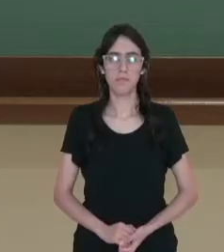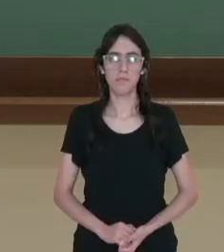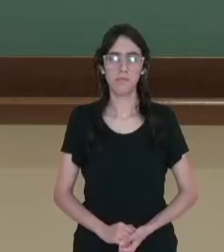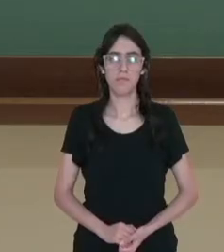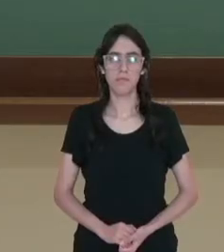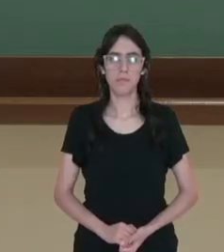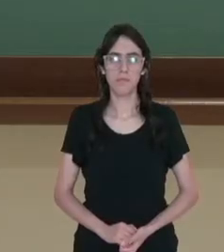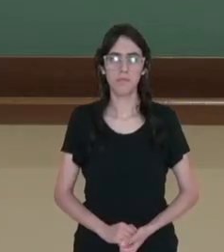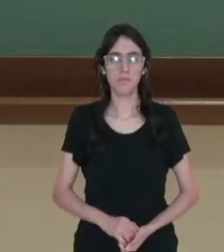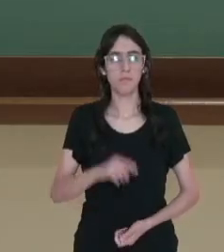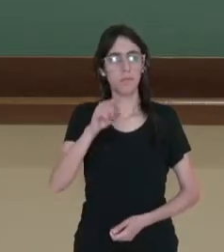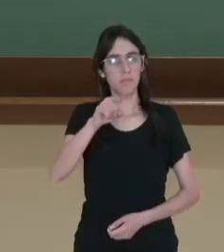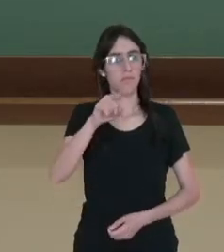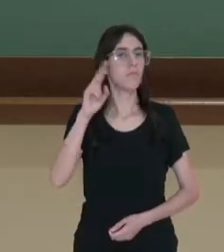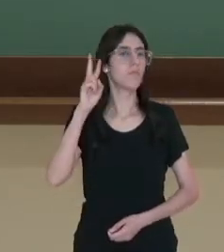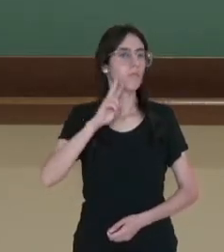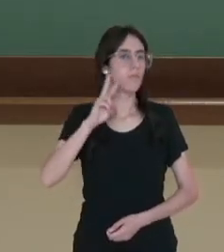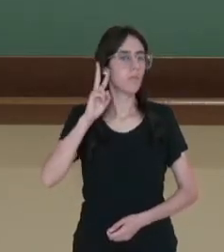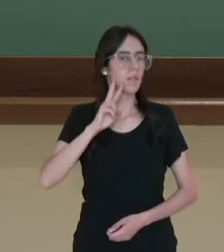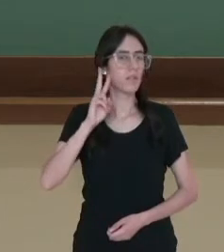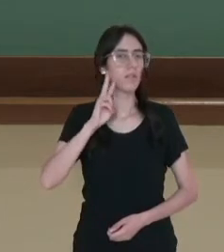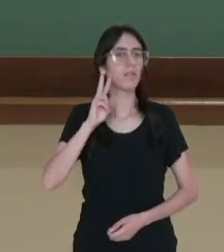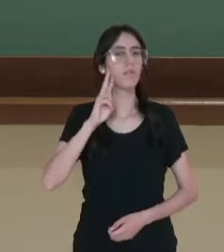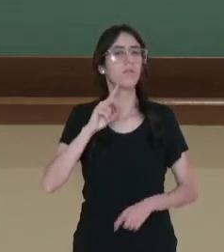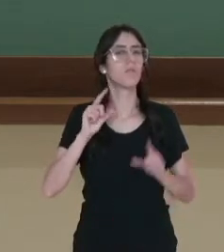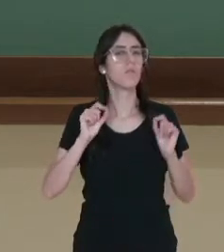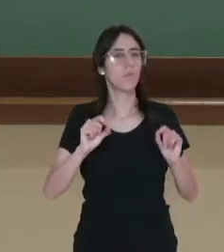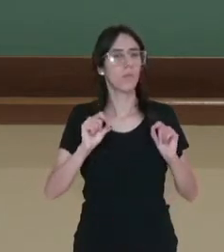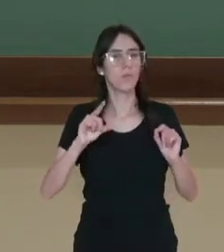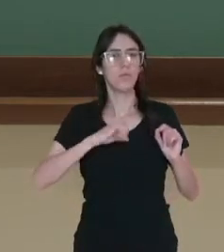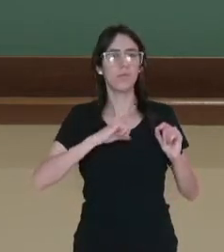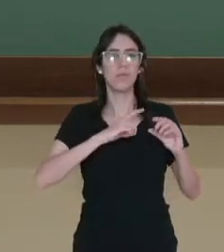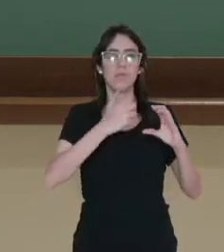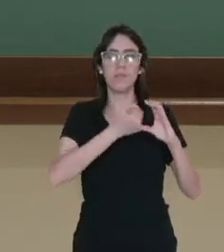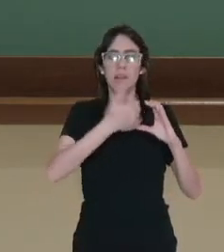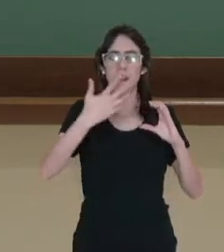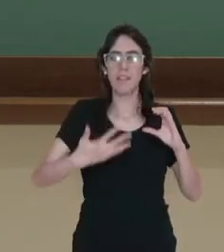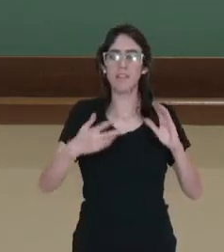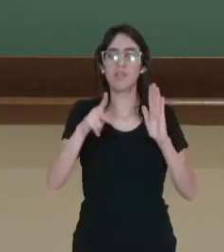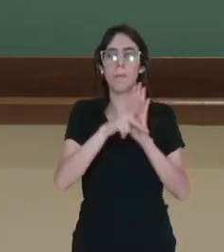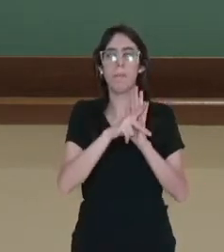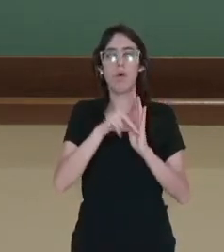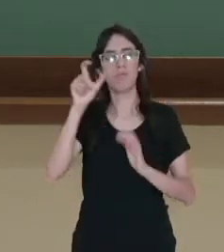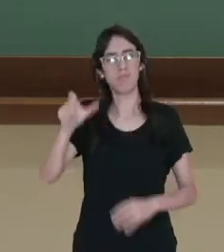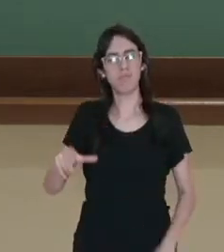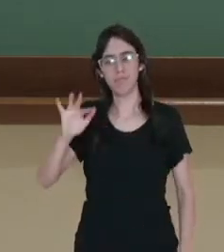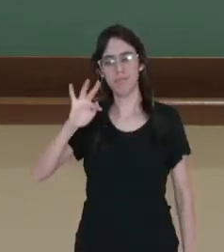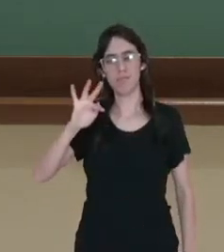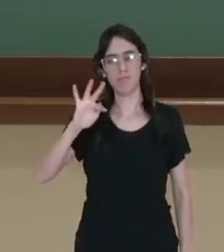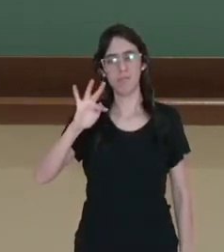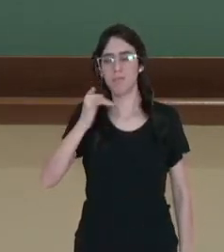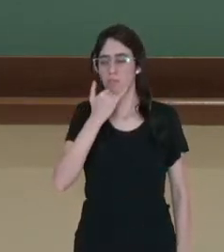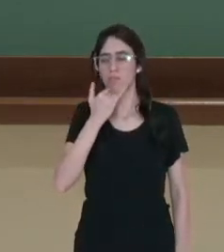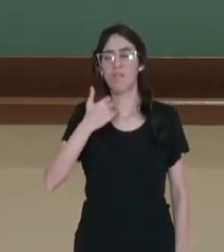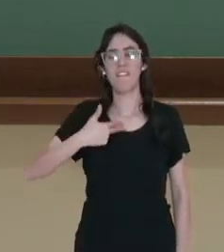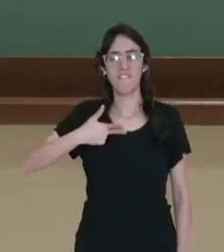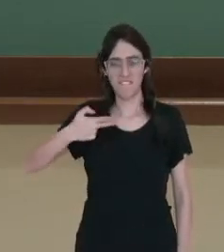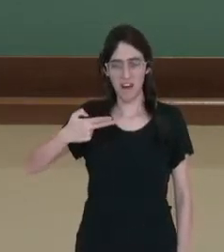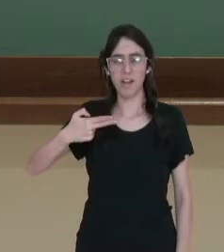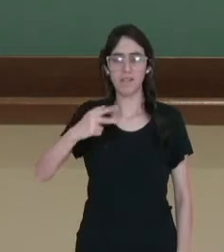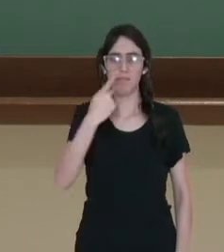Você se lembrou aí durante o exercício das características da política do governo de Getúlio Vargas.